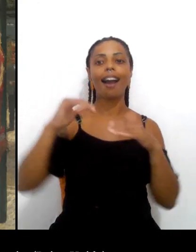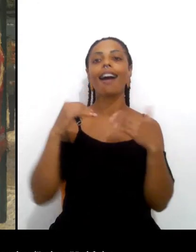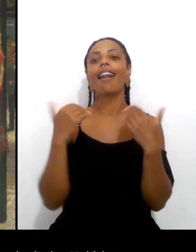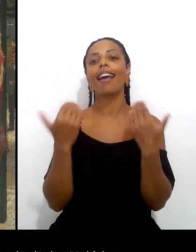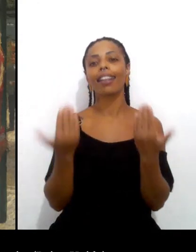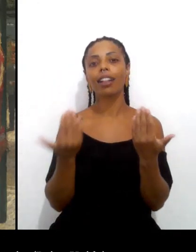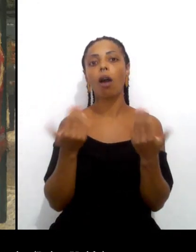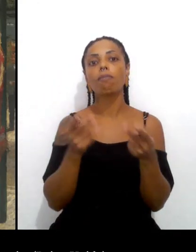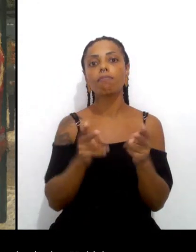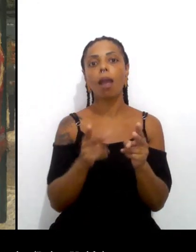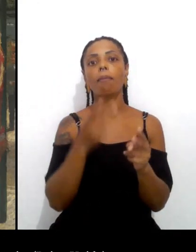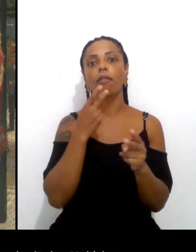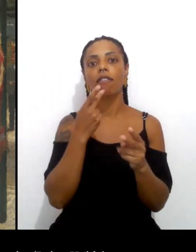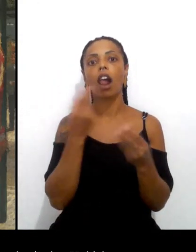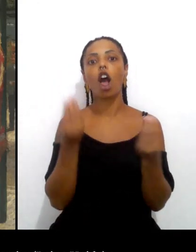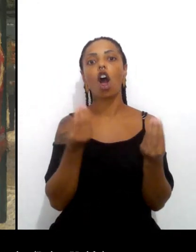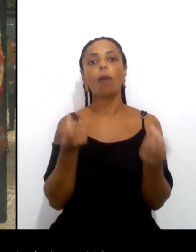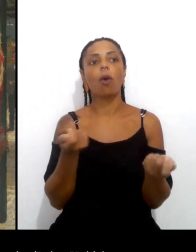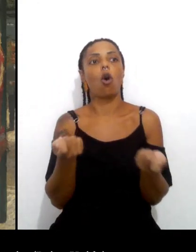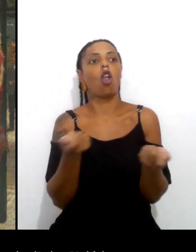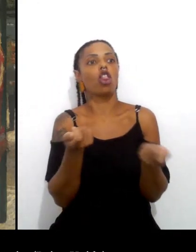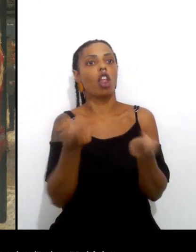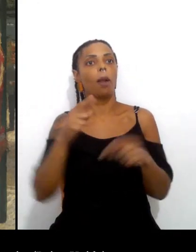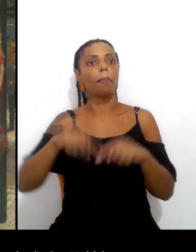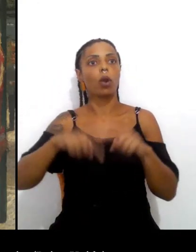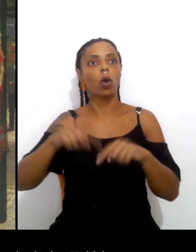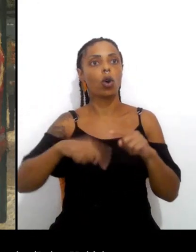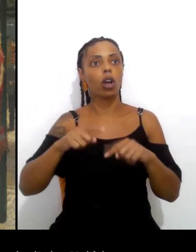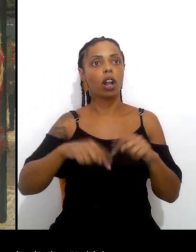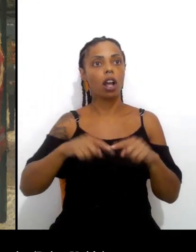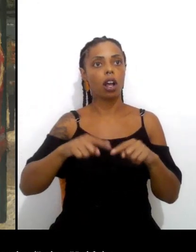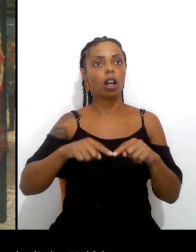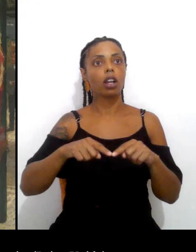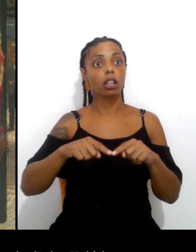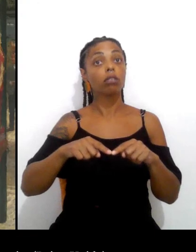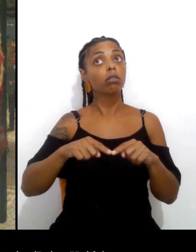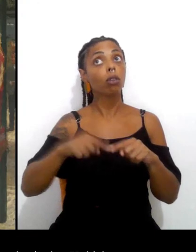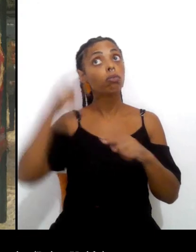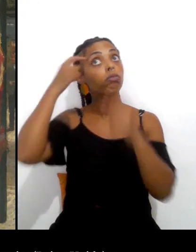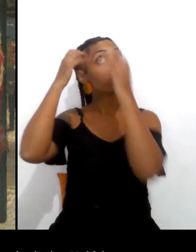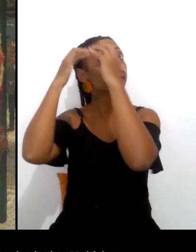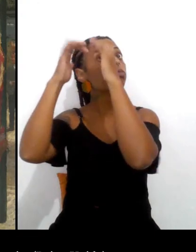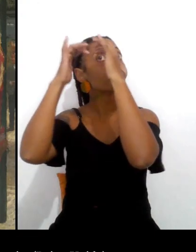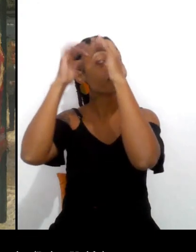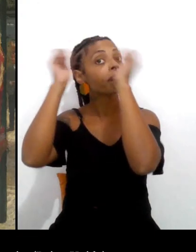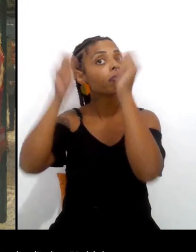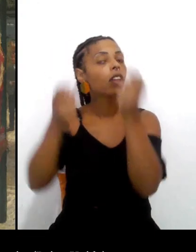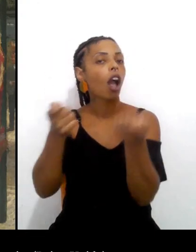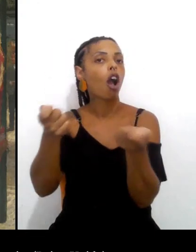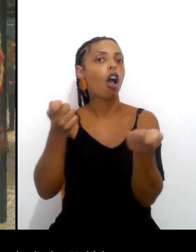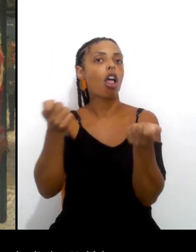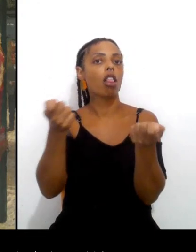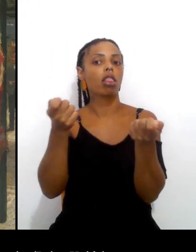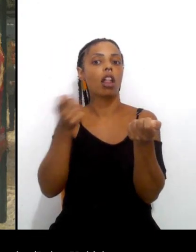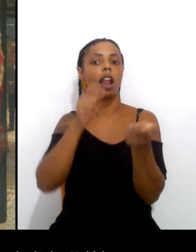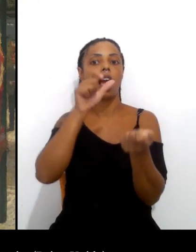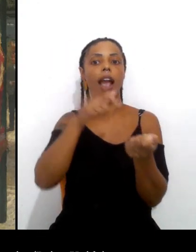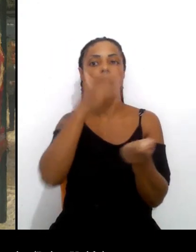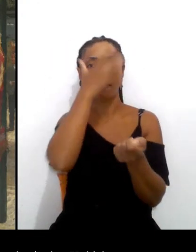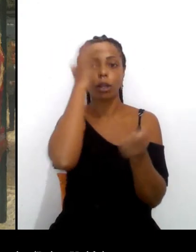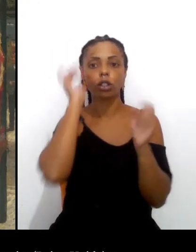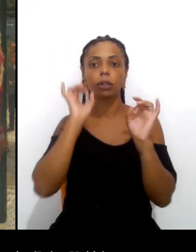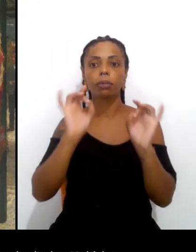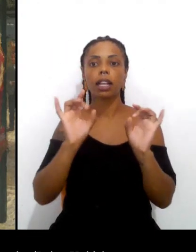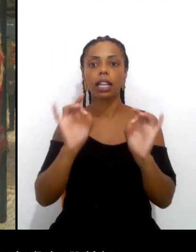commodities sob controle sob controle racional por parte desses especialistas que usam